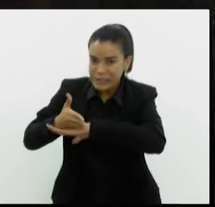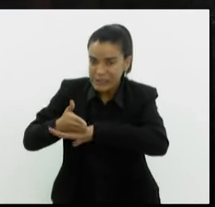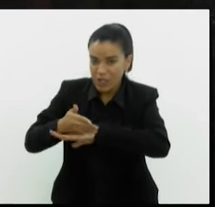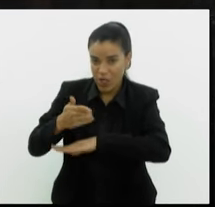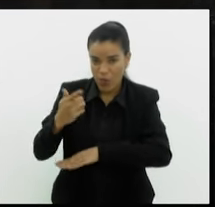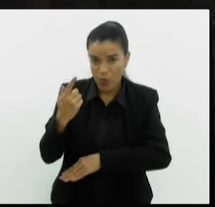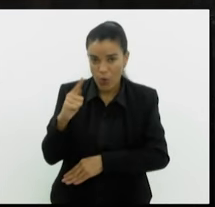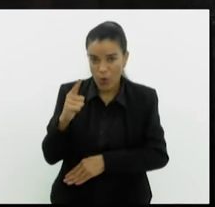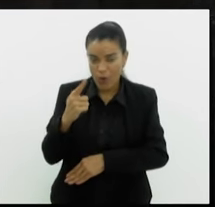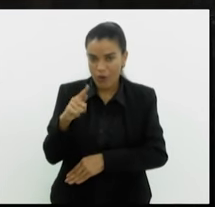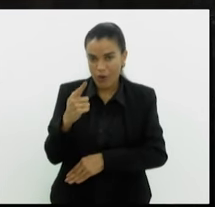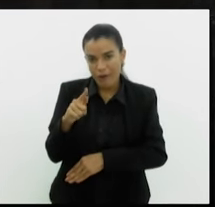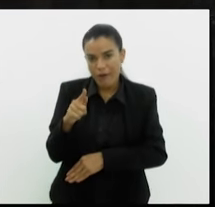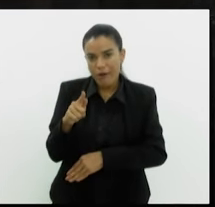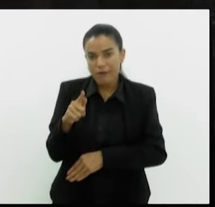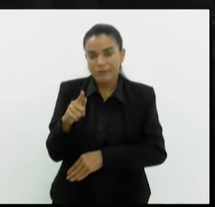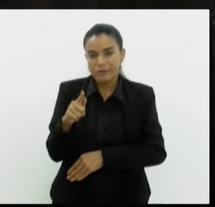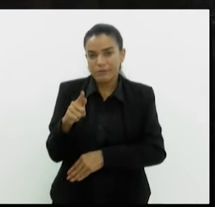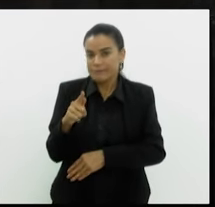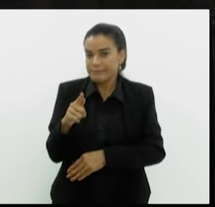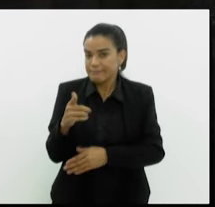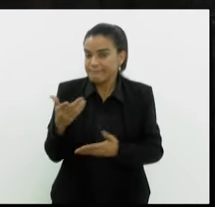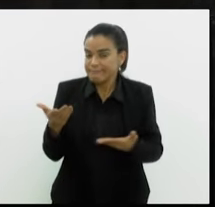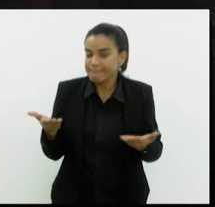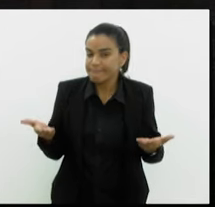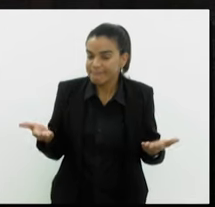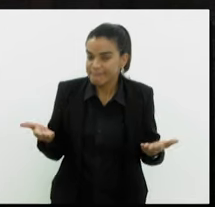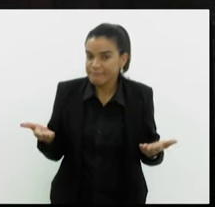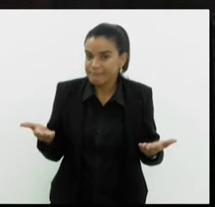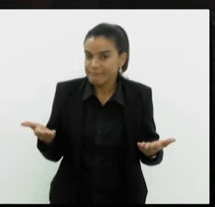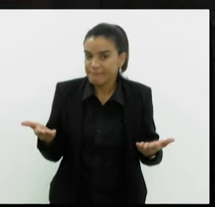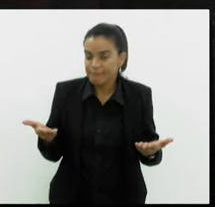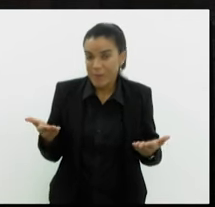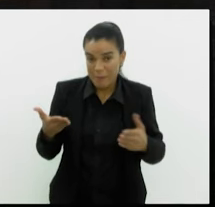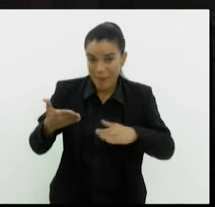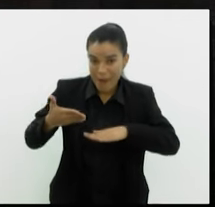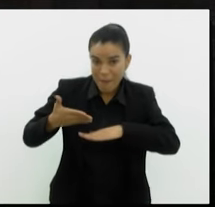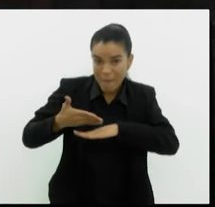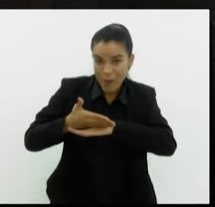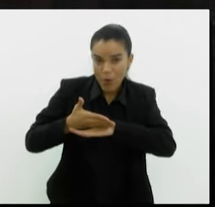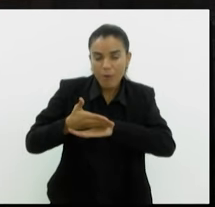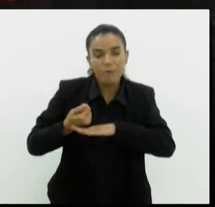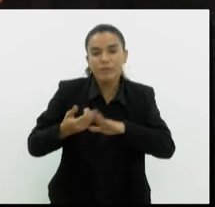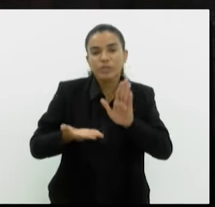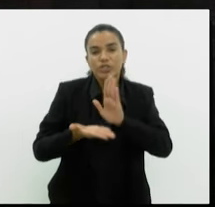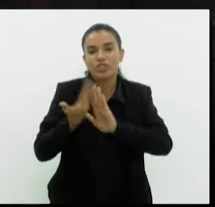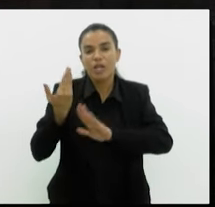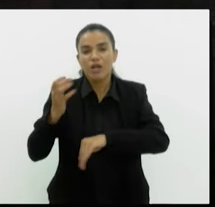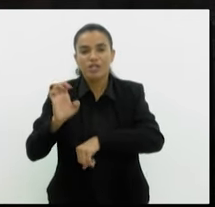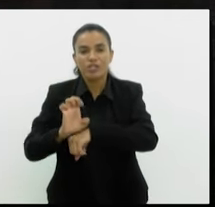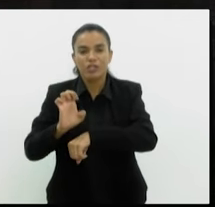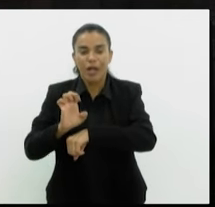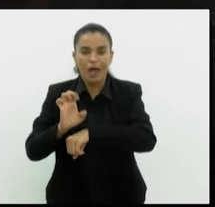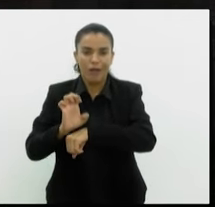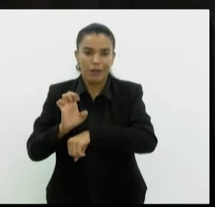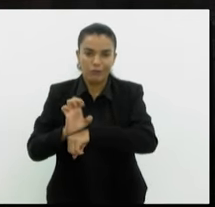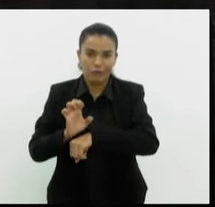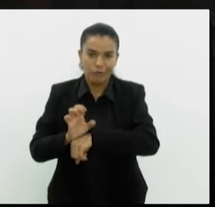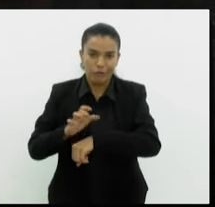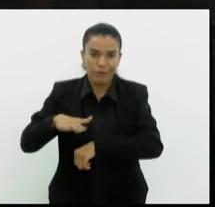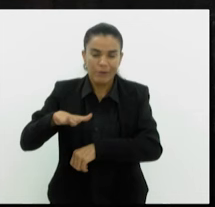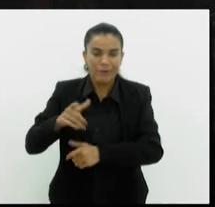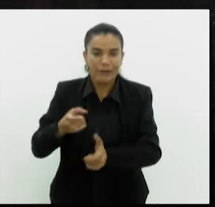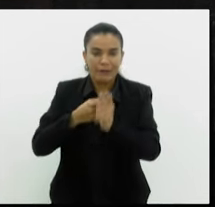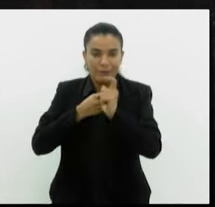Goiás, que estão no regime? Para fazer intervenção, tem que tirar os Estados do buraco. E para tirar